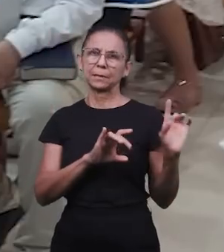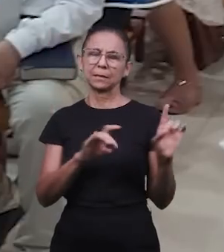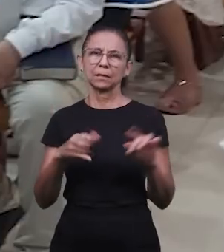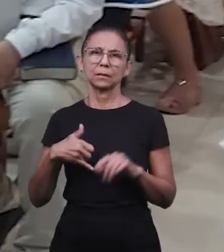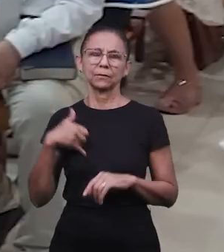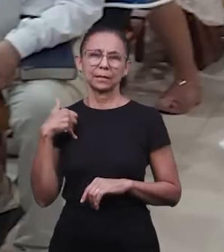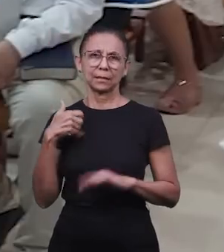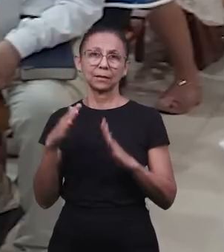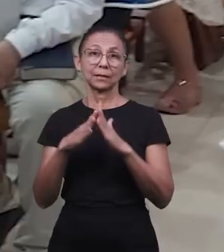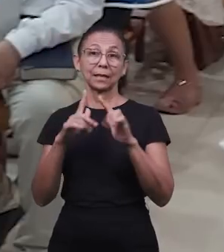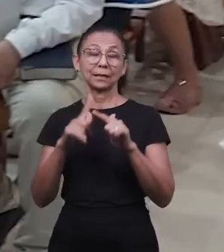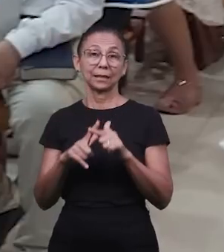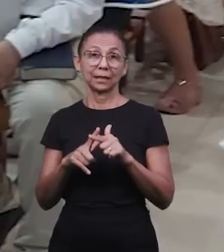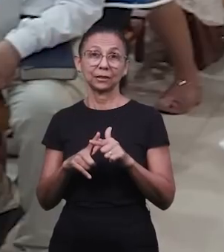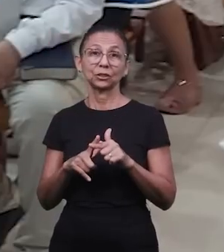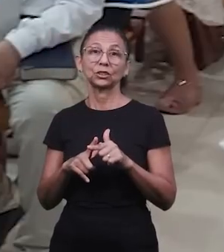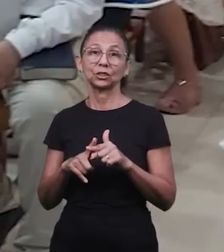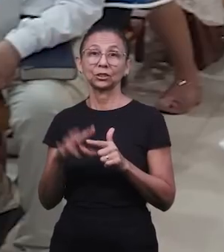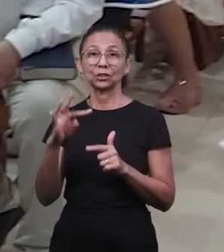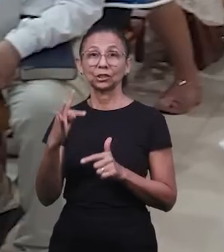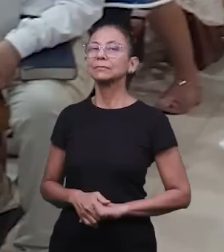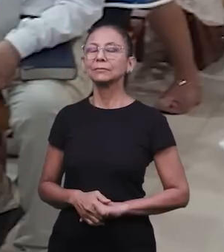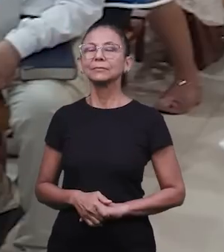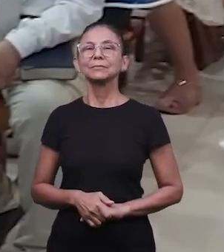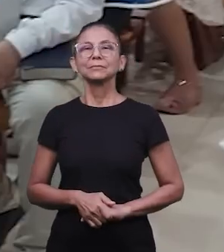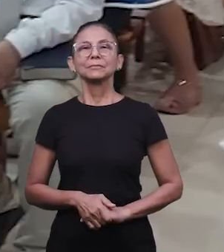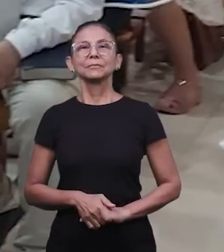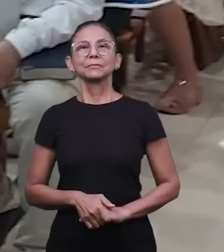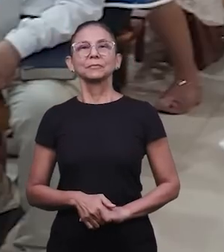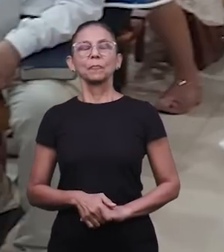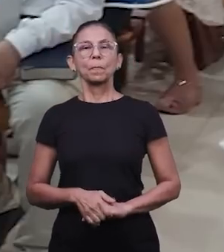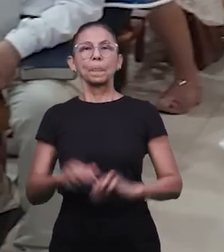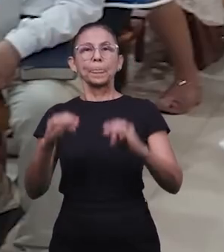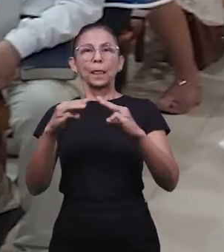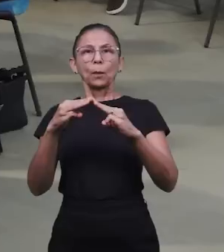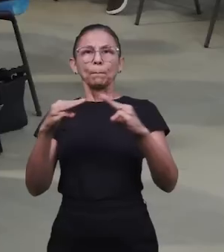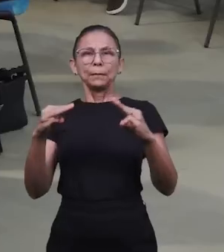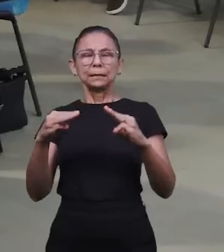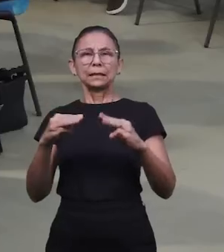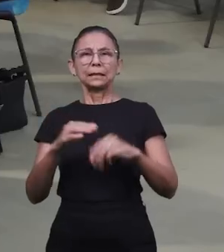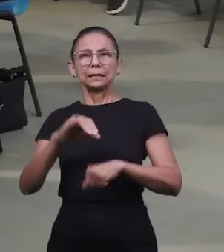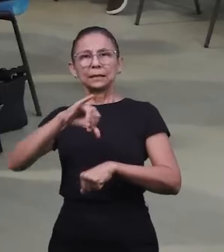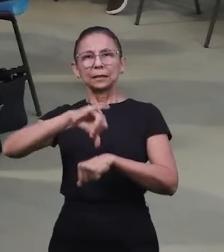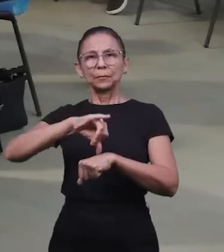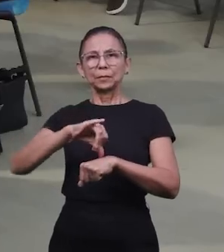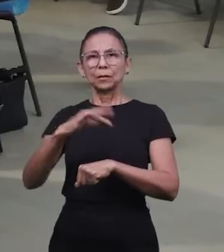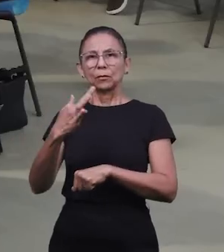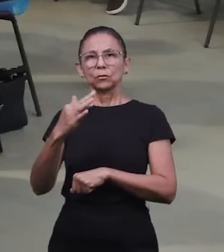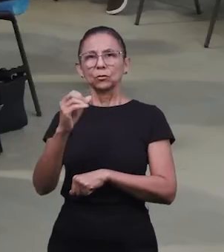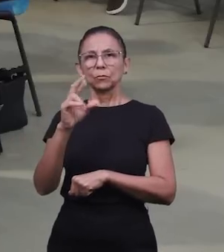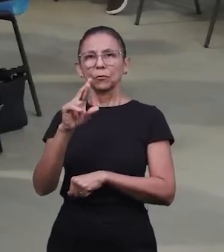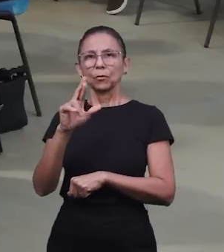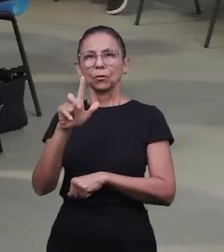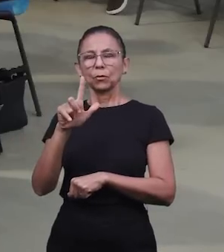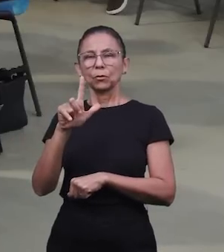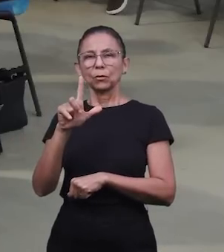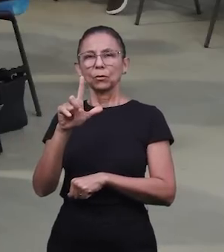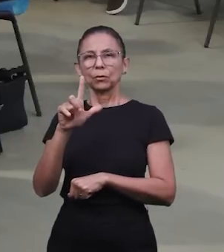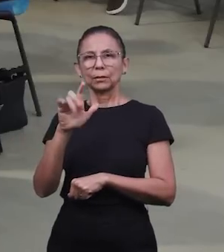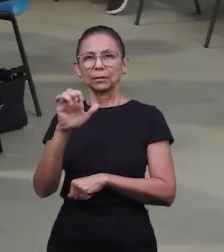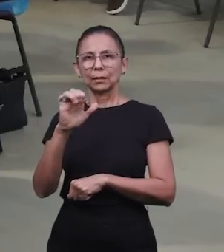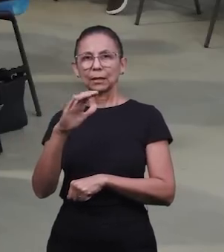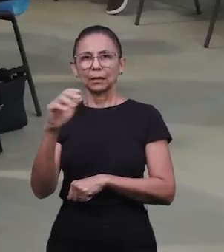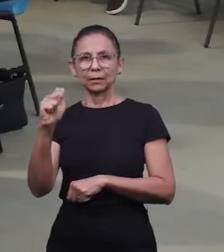culto especial pelo aniversário da igreja na cidade de Tangará da Serra. No Manaim, que fica na capital Fortaleza,